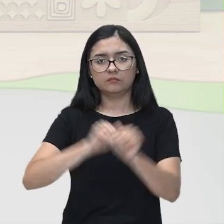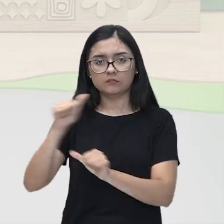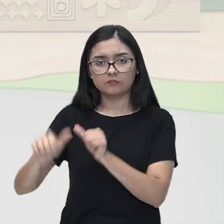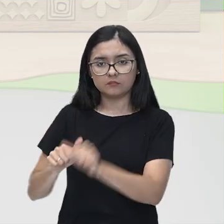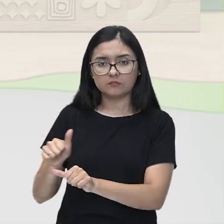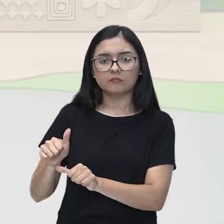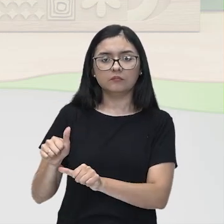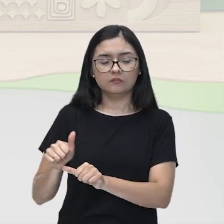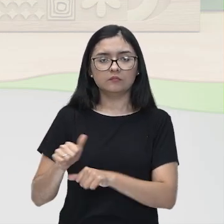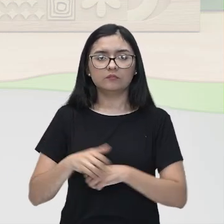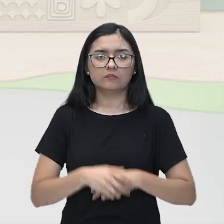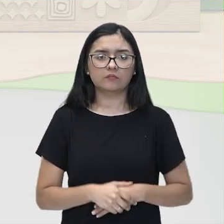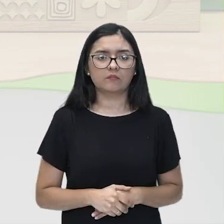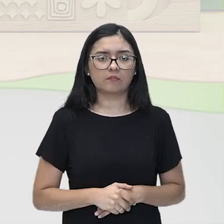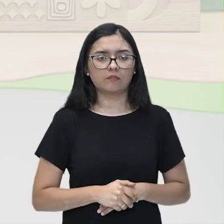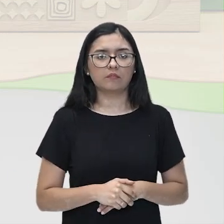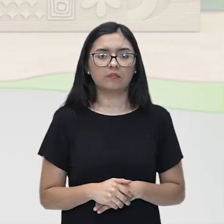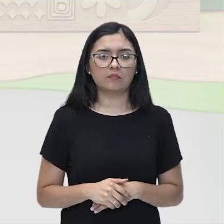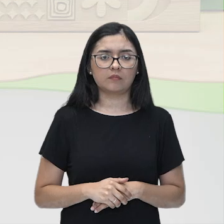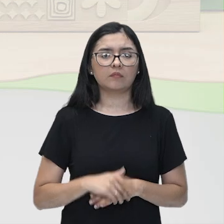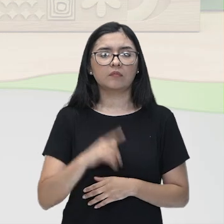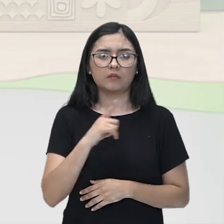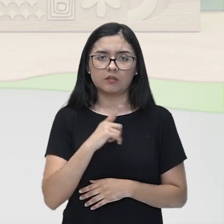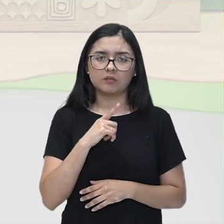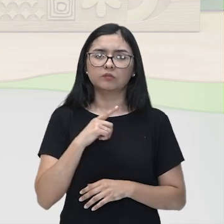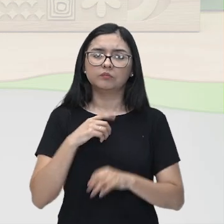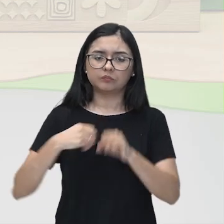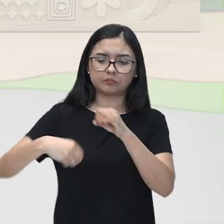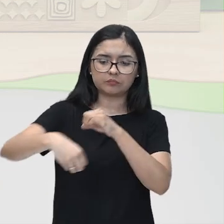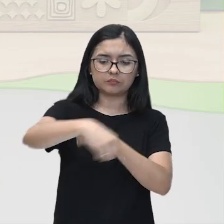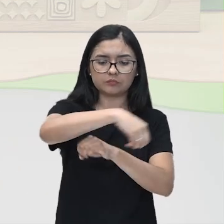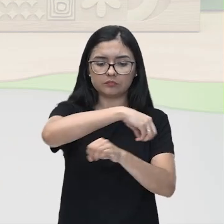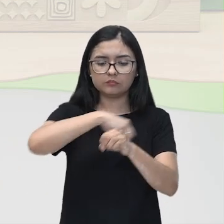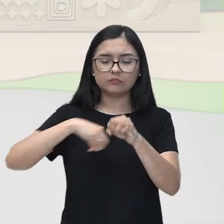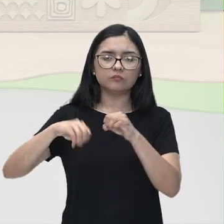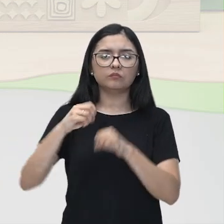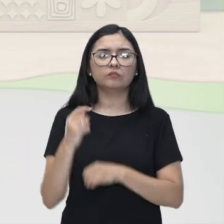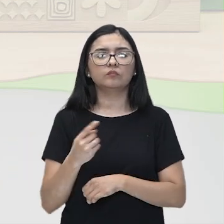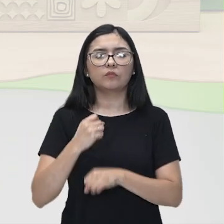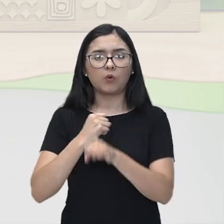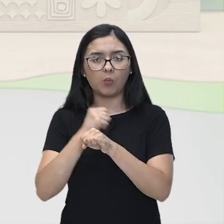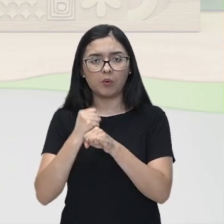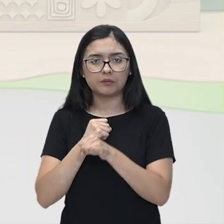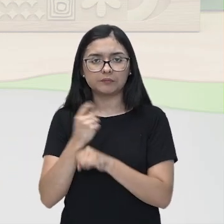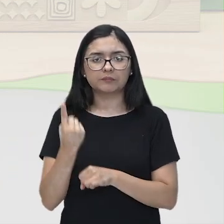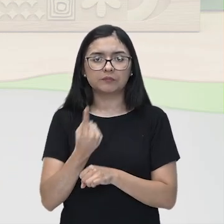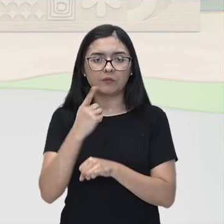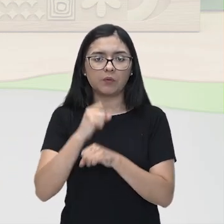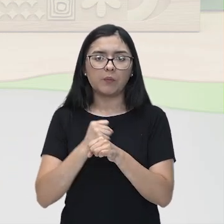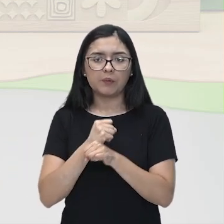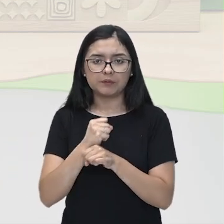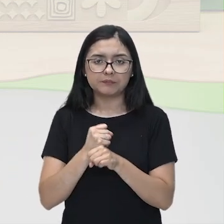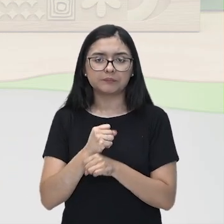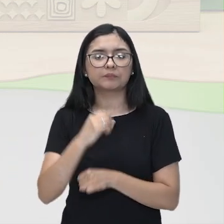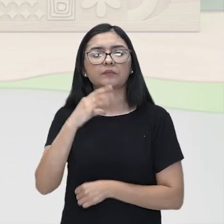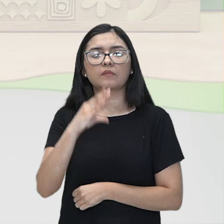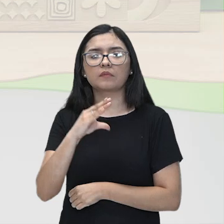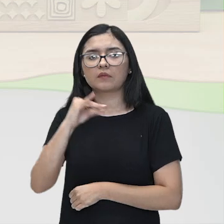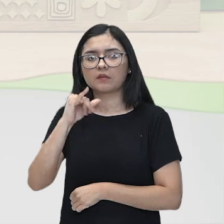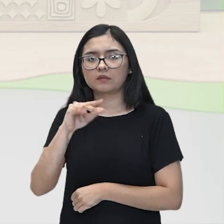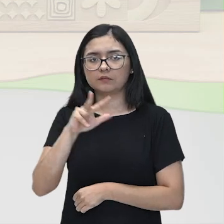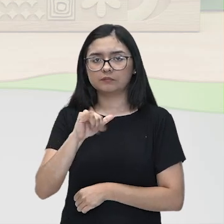do ano, né? Quando ela completa a volta completa em torno do Sol, nós chamamos de ano civil, e